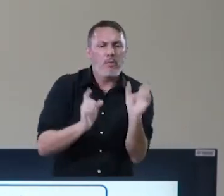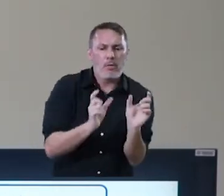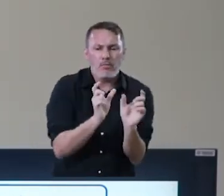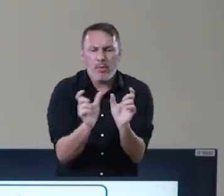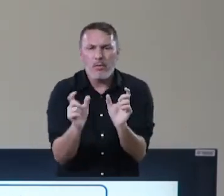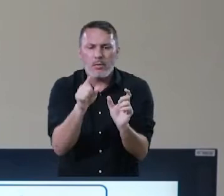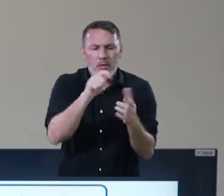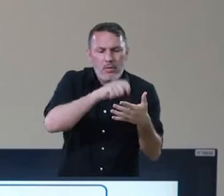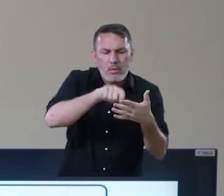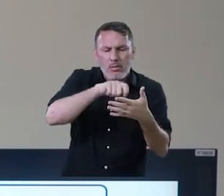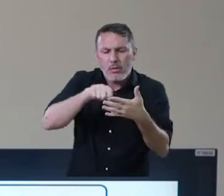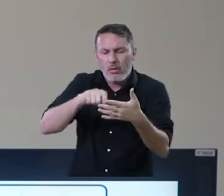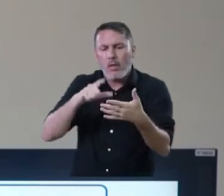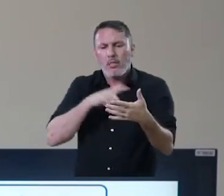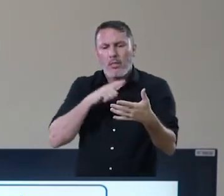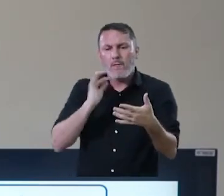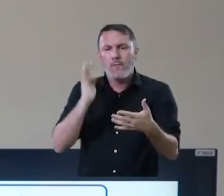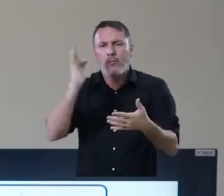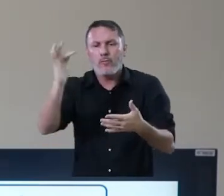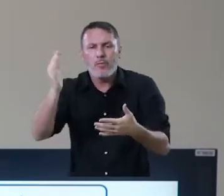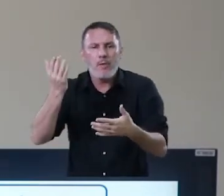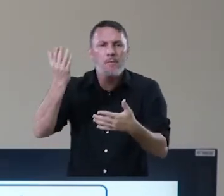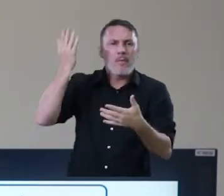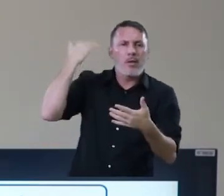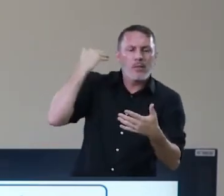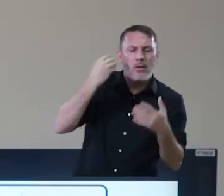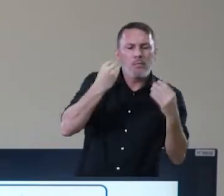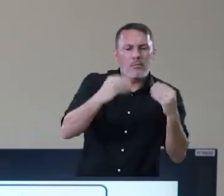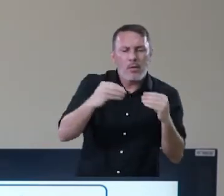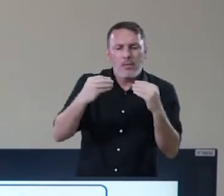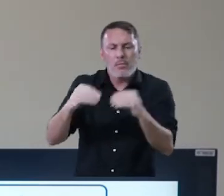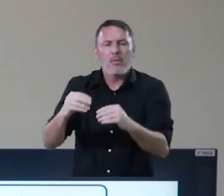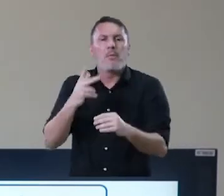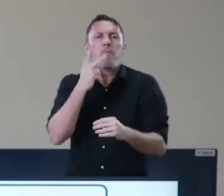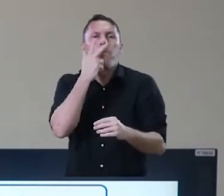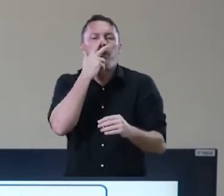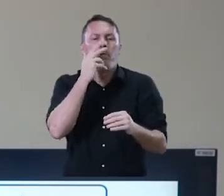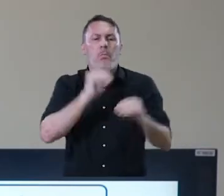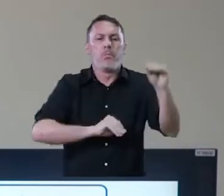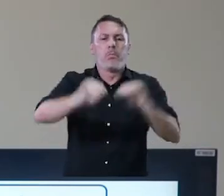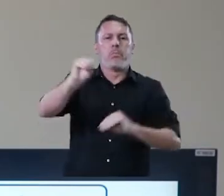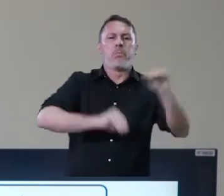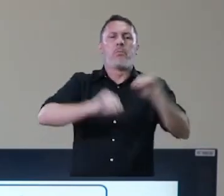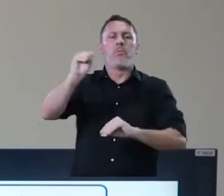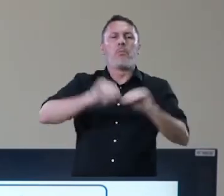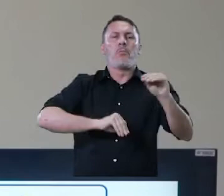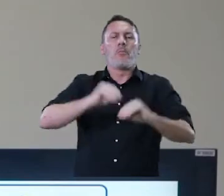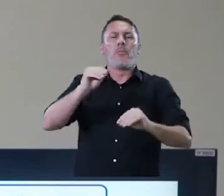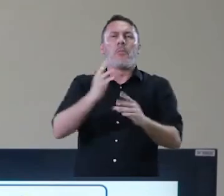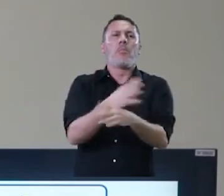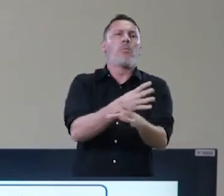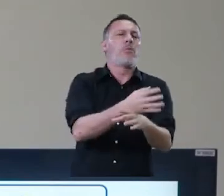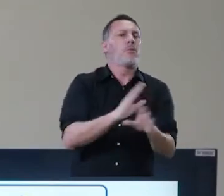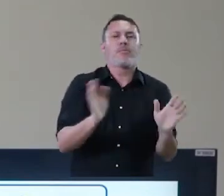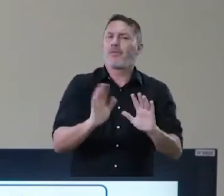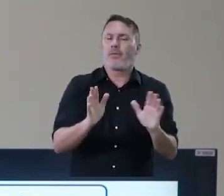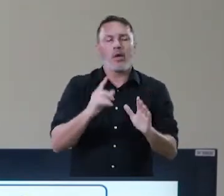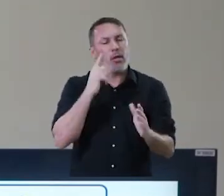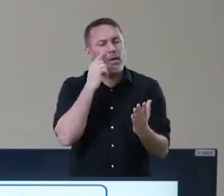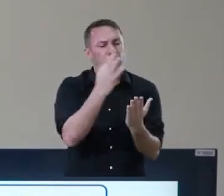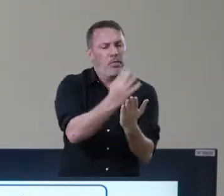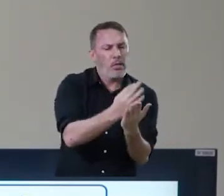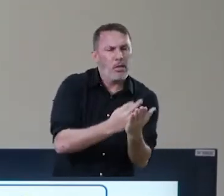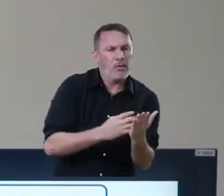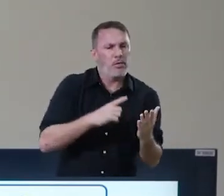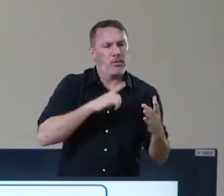mecanismo linguístico, que vai ligar um período ou outro para que o seu texto não fique solto. Então, geralmente, você vai ver no texto, cara,